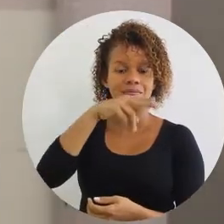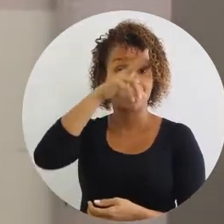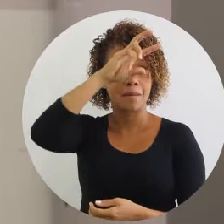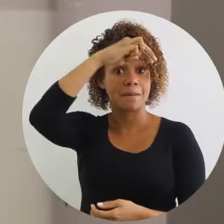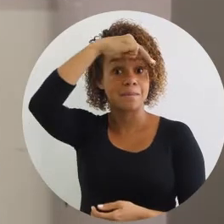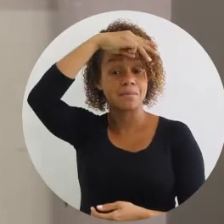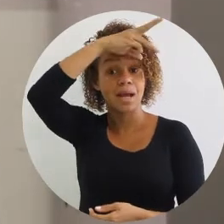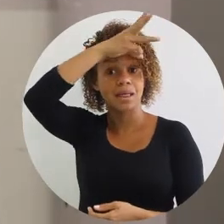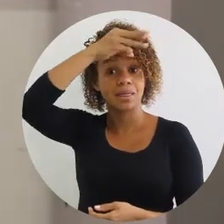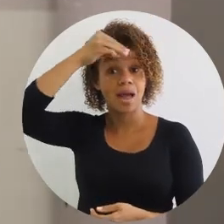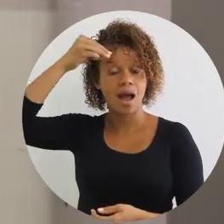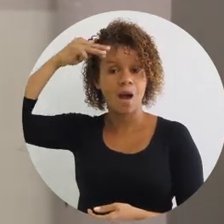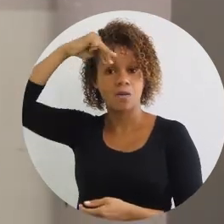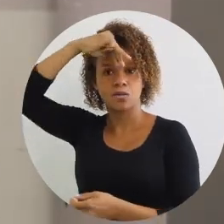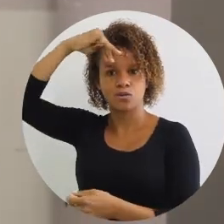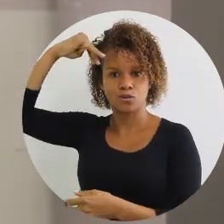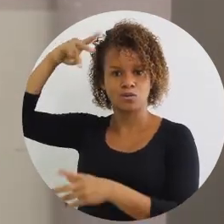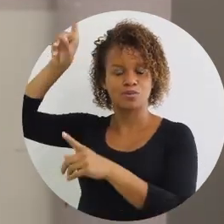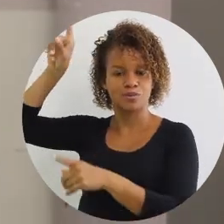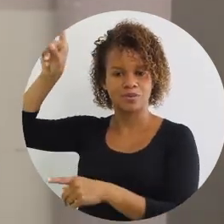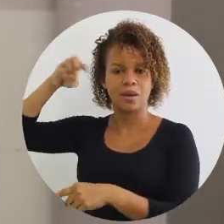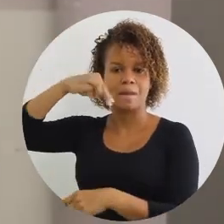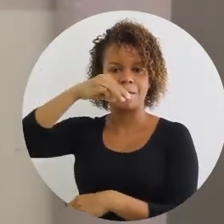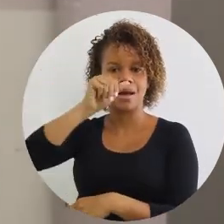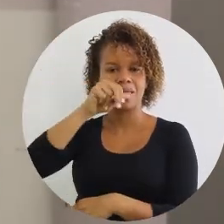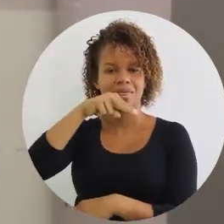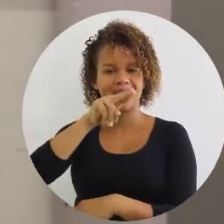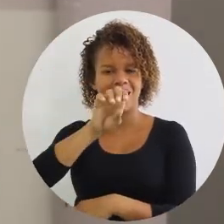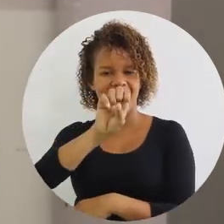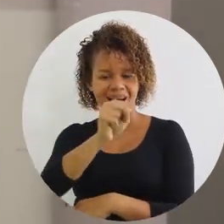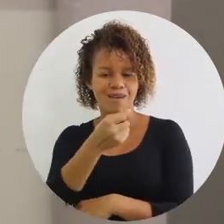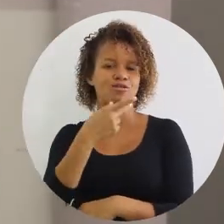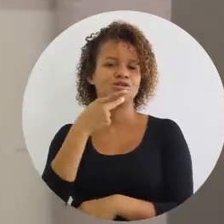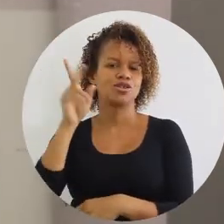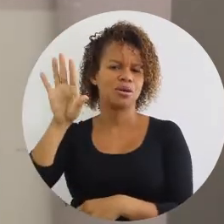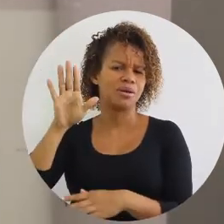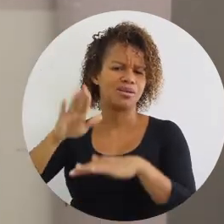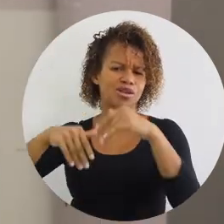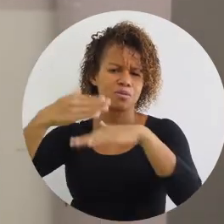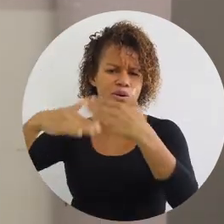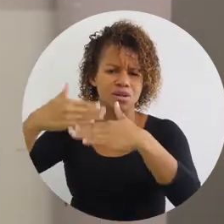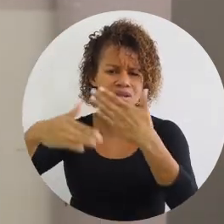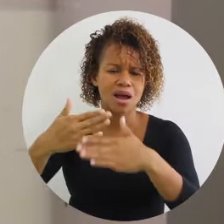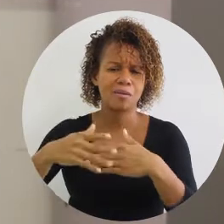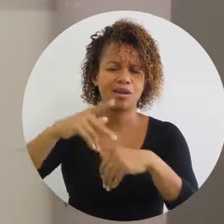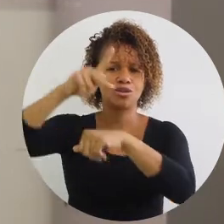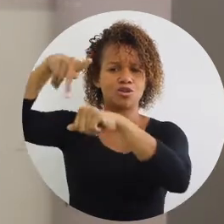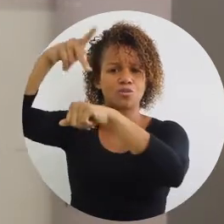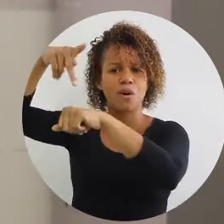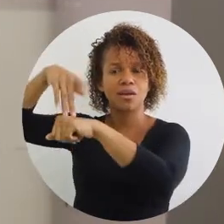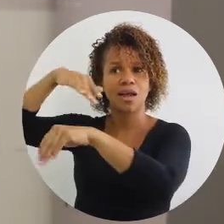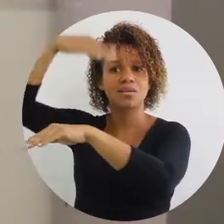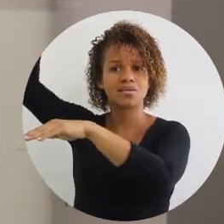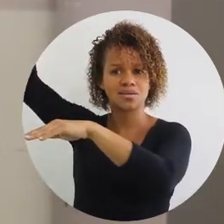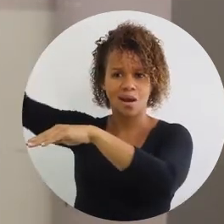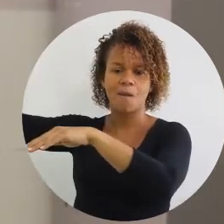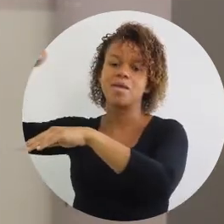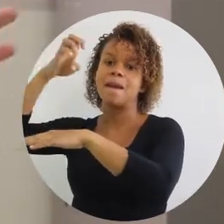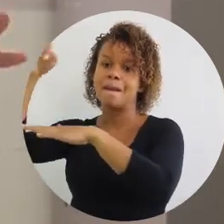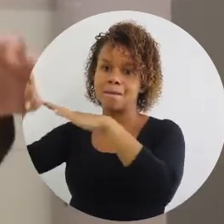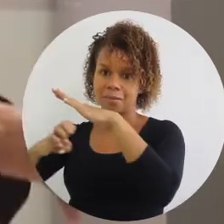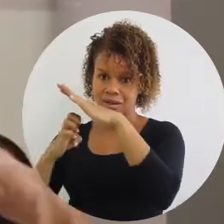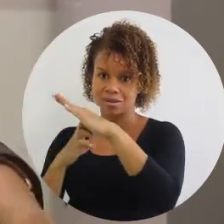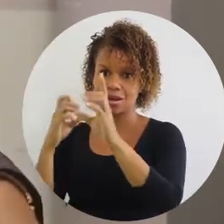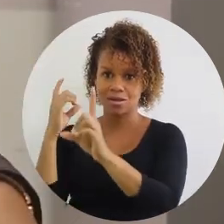de livre comércio, que é a ALC, e zonas de processamento de exportação. Empresas que se